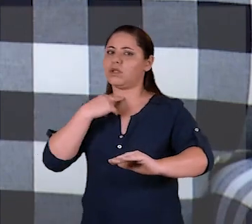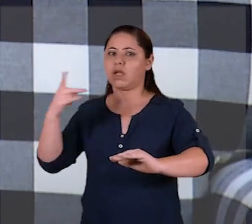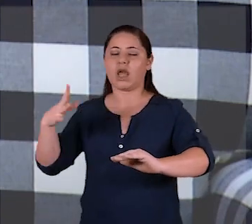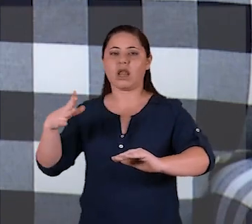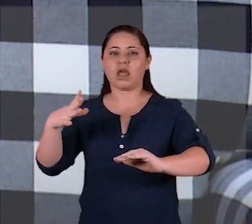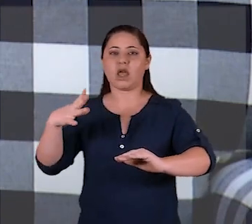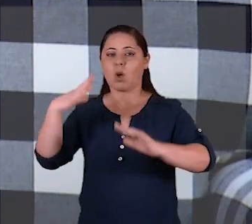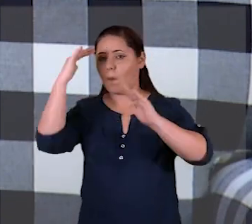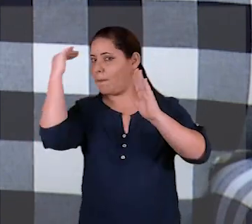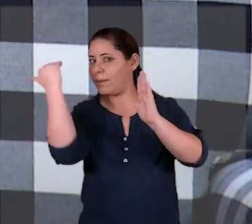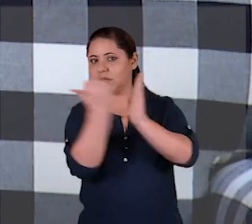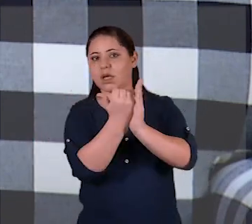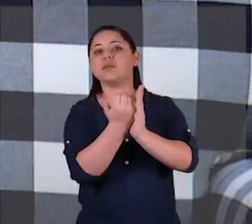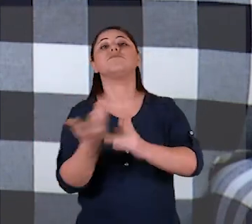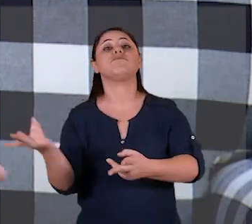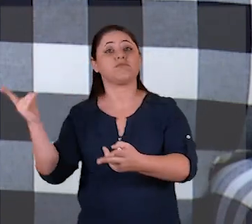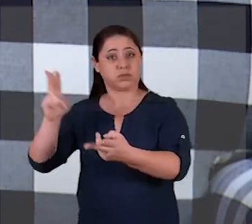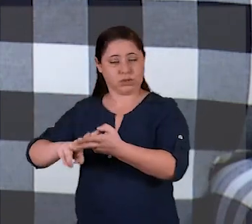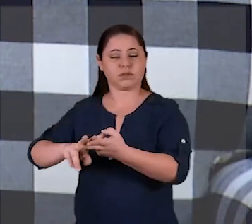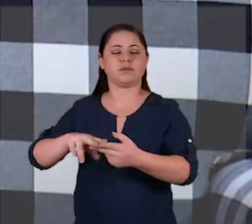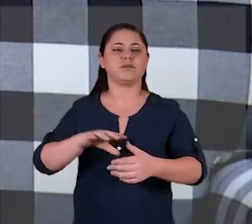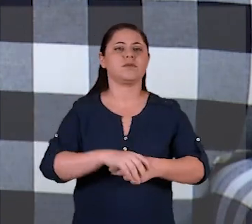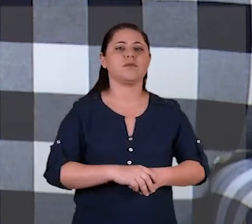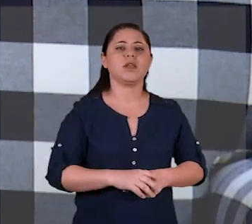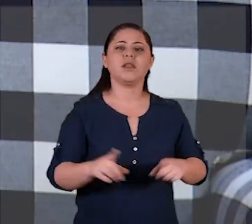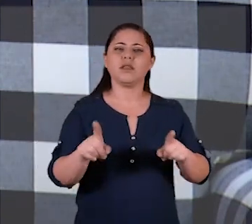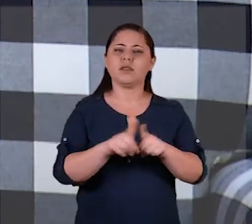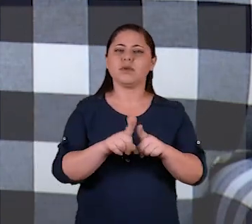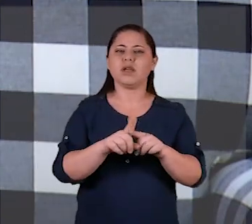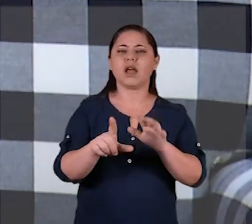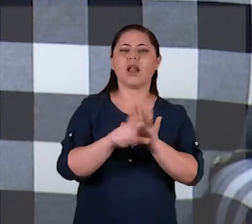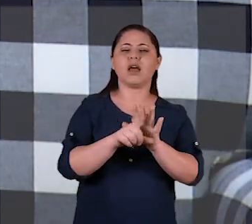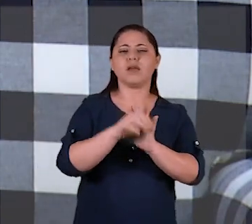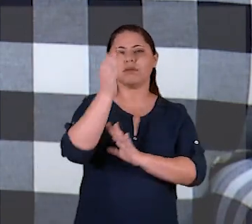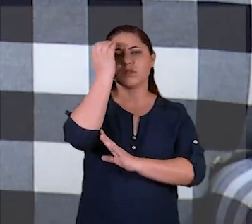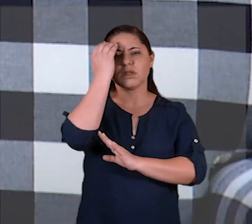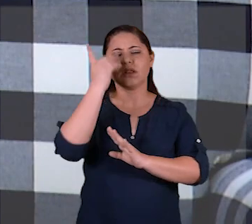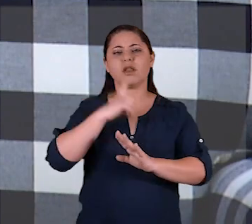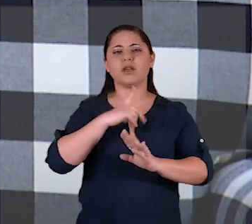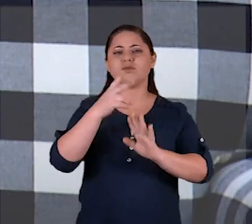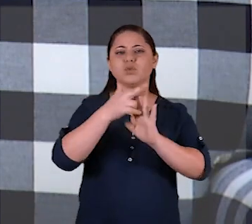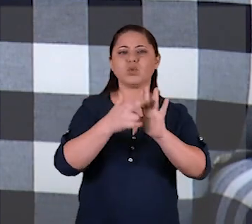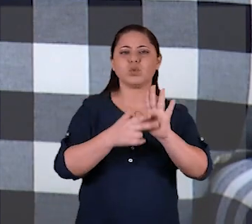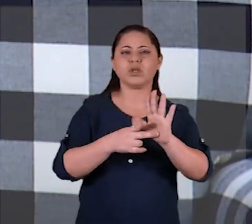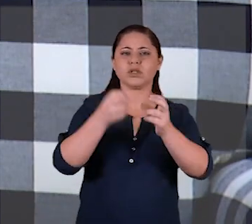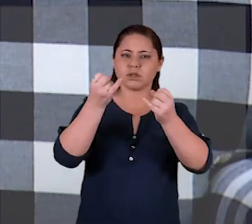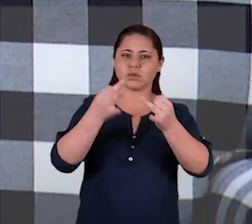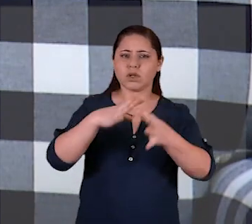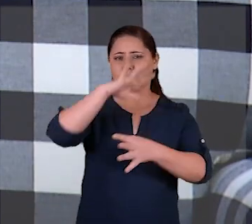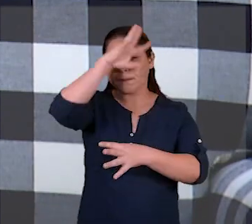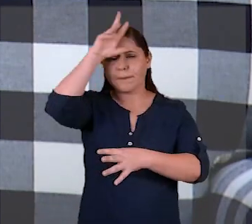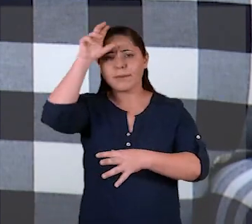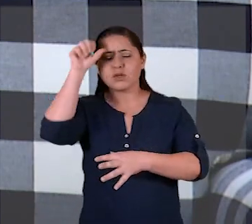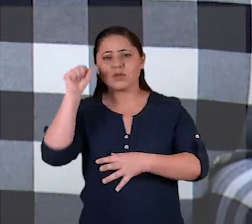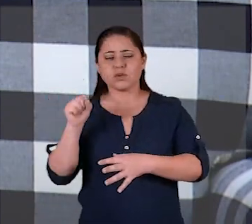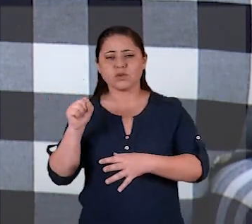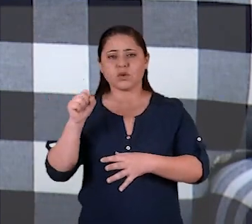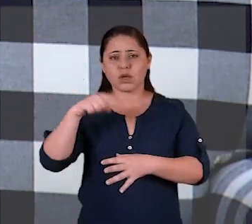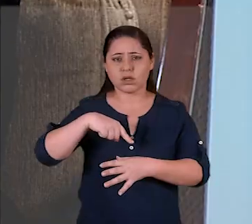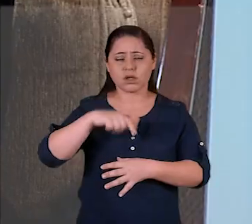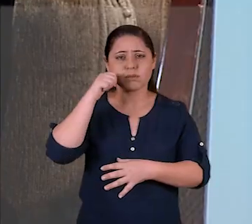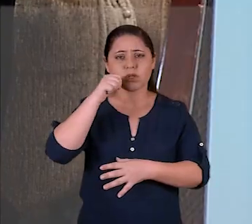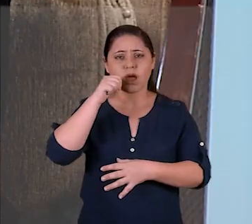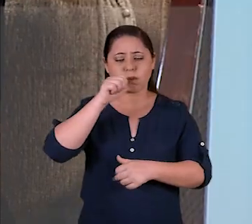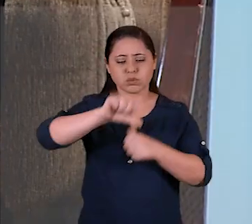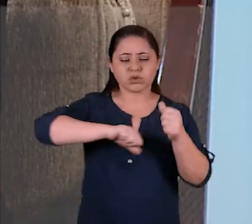âmbito local, o que seriam esses dispositivos e se afetaria de alguma maneira aqui as mulheres do Mato Grosso do Sul. A